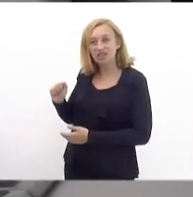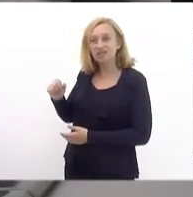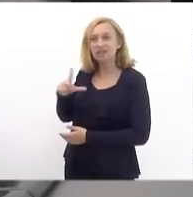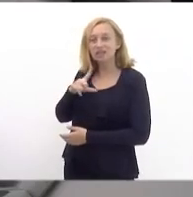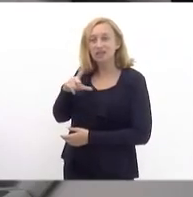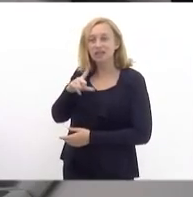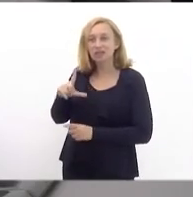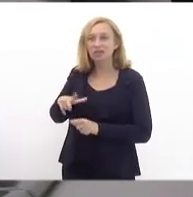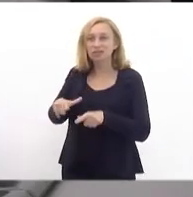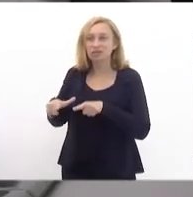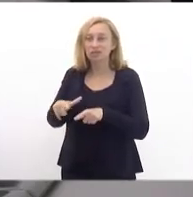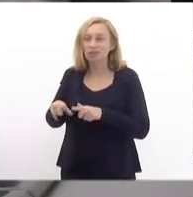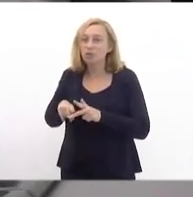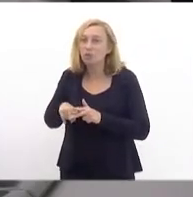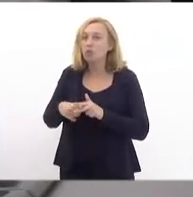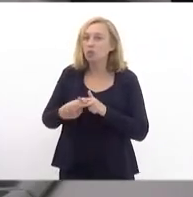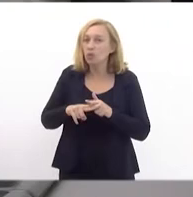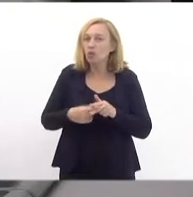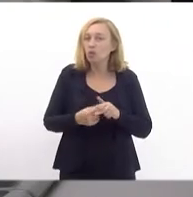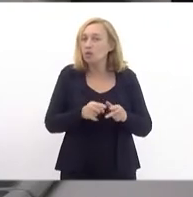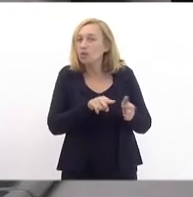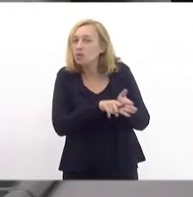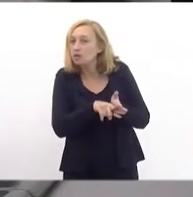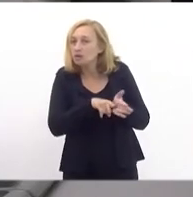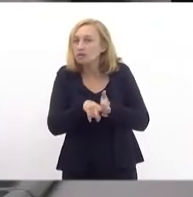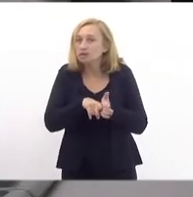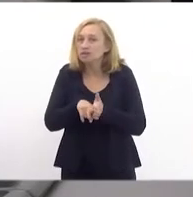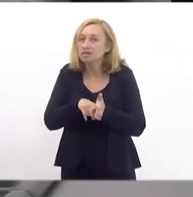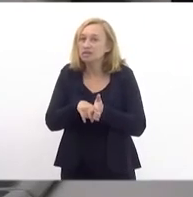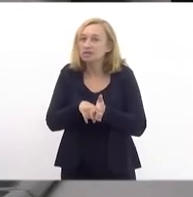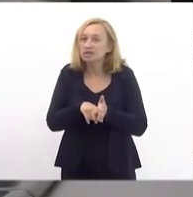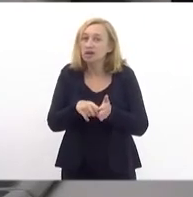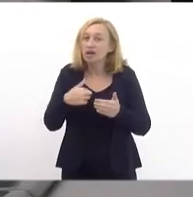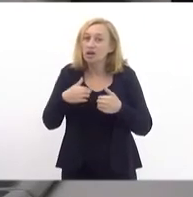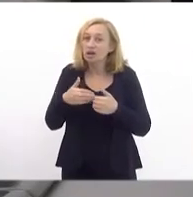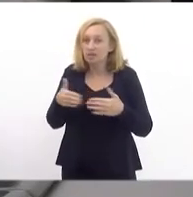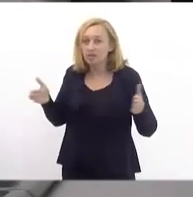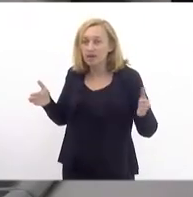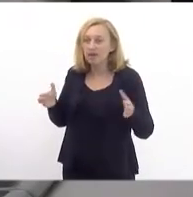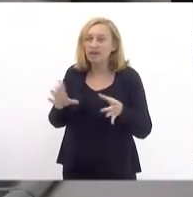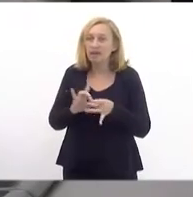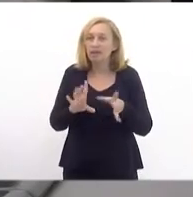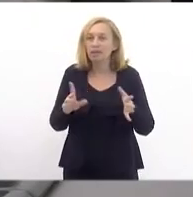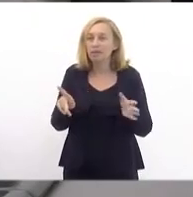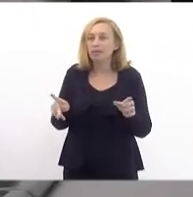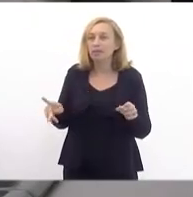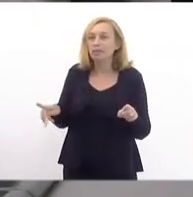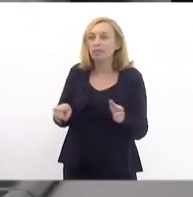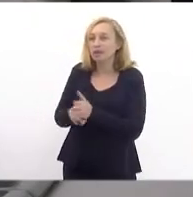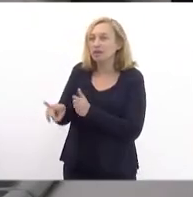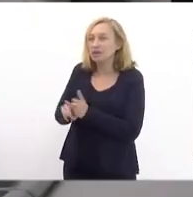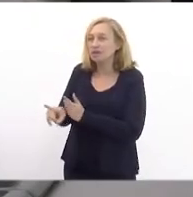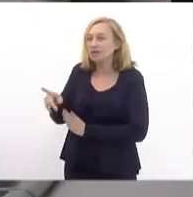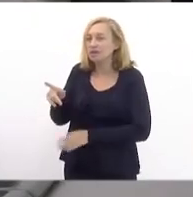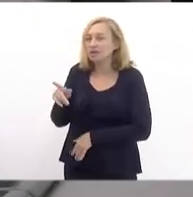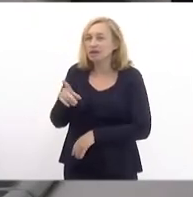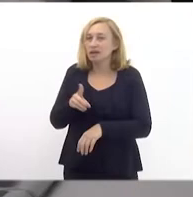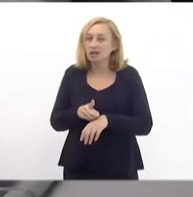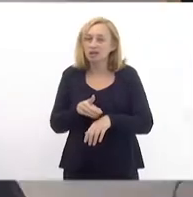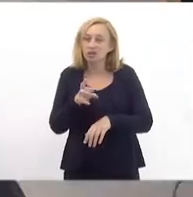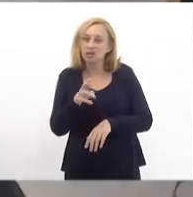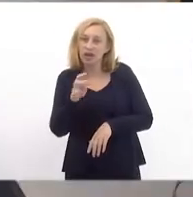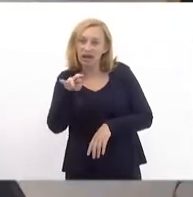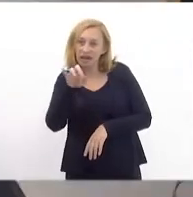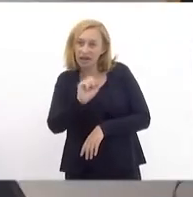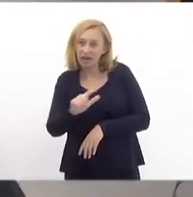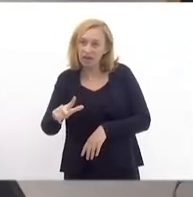função de regular, fiscalizar. E... é que eu abri a pergunta também para o Montese e para a doutora Raquel. Se eles souberem,